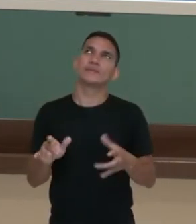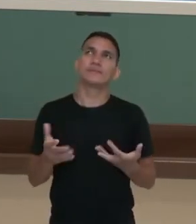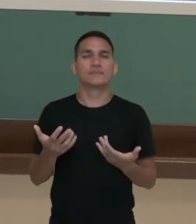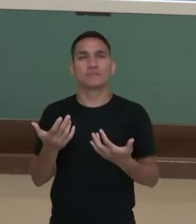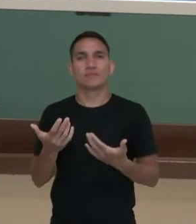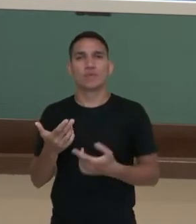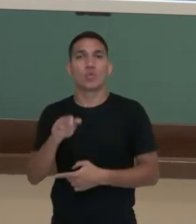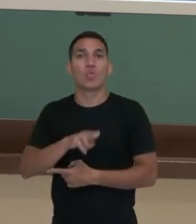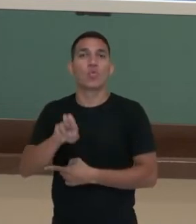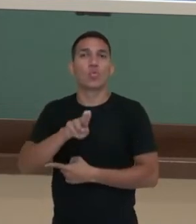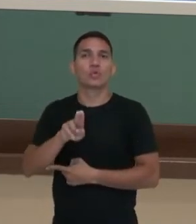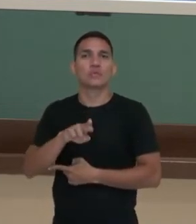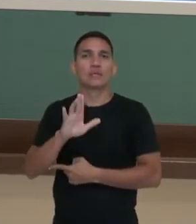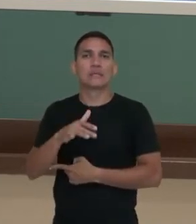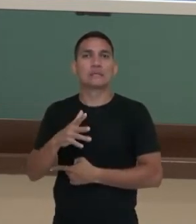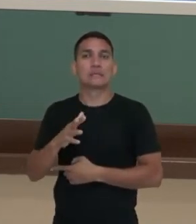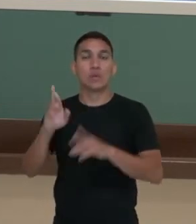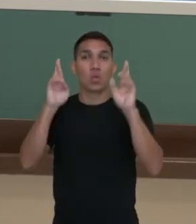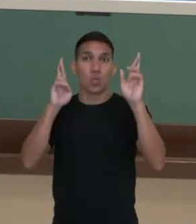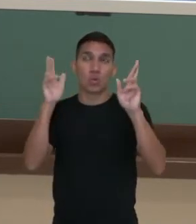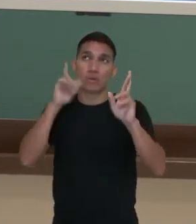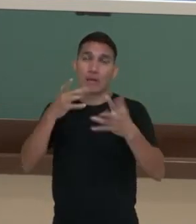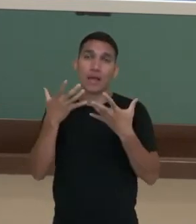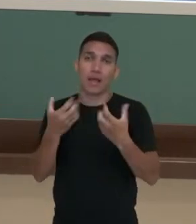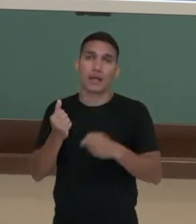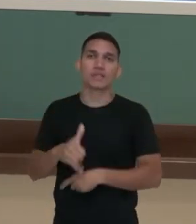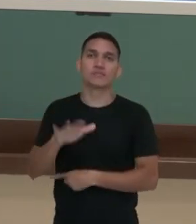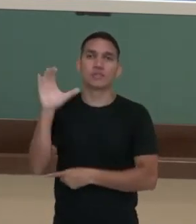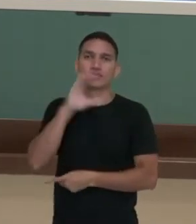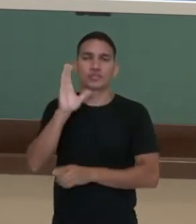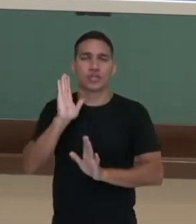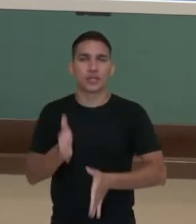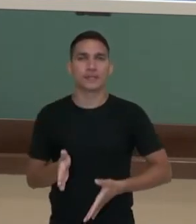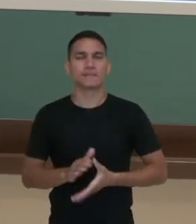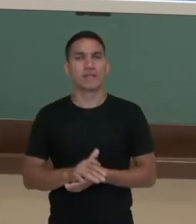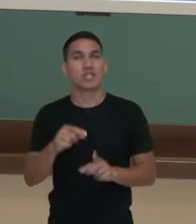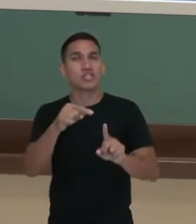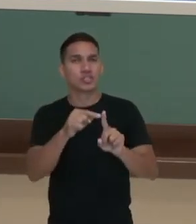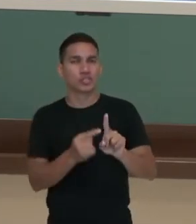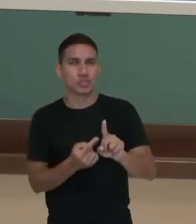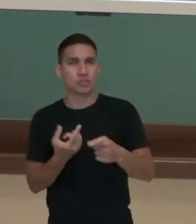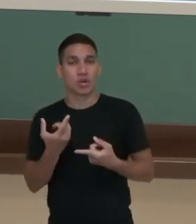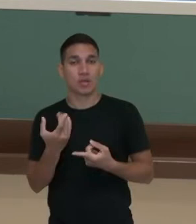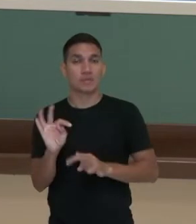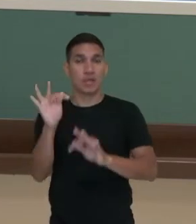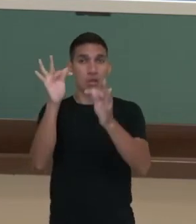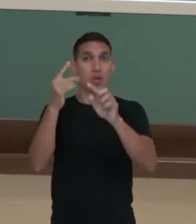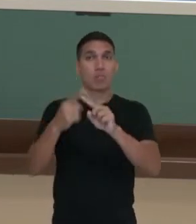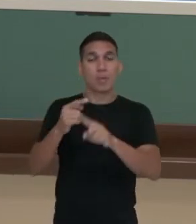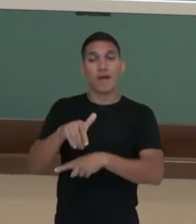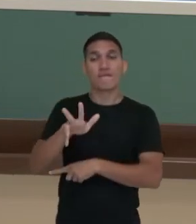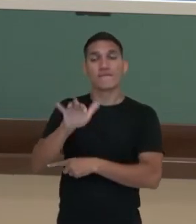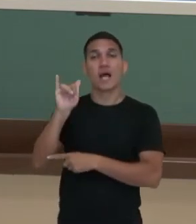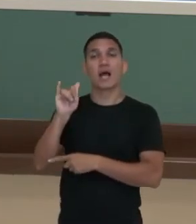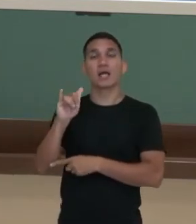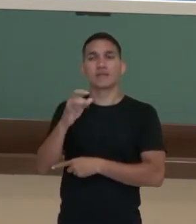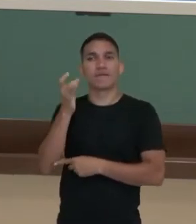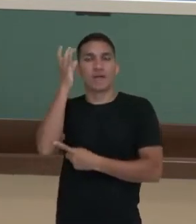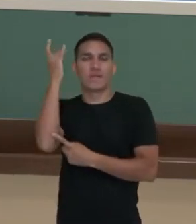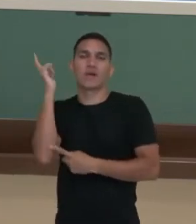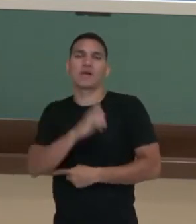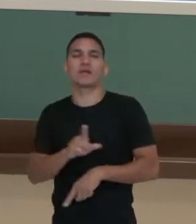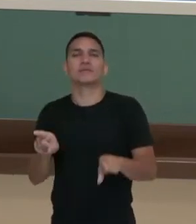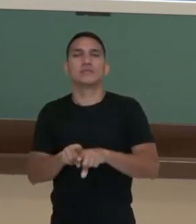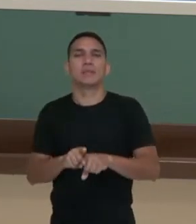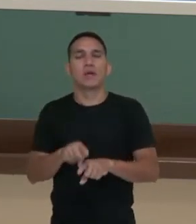um uso esperado até desse tipo de tecnologia, né, que vai facilitar e vai preservar ainda a vida